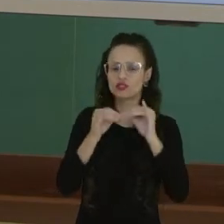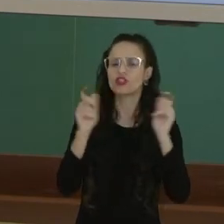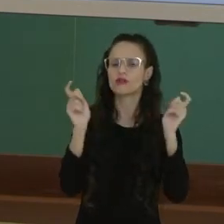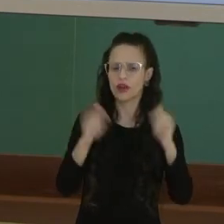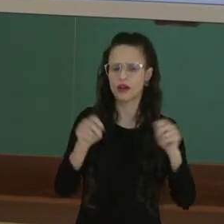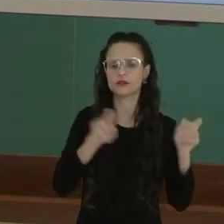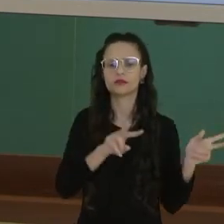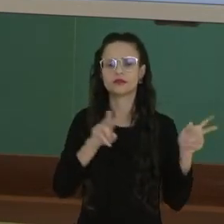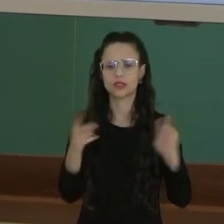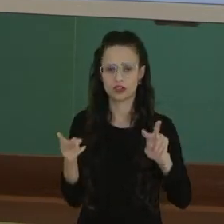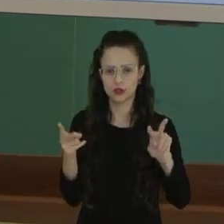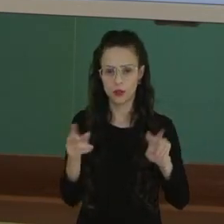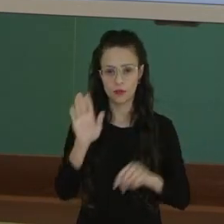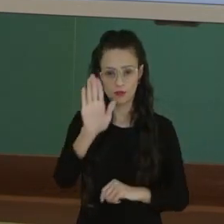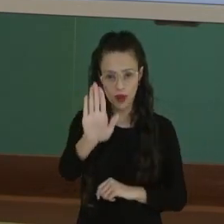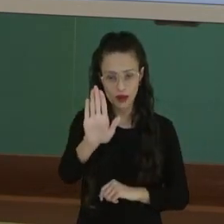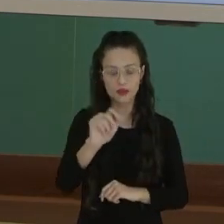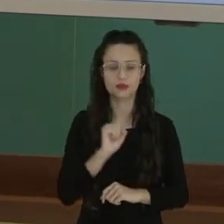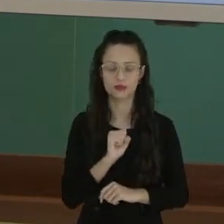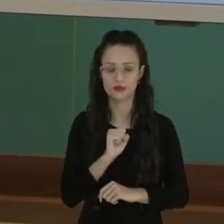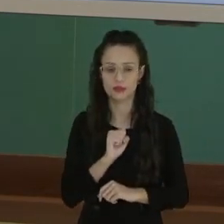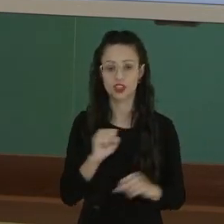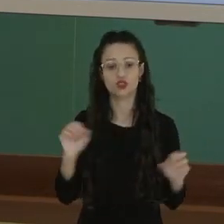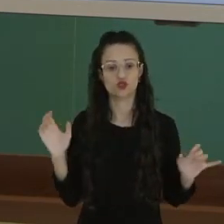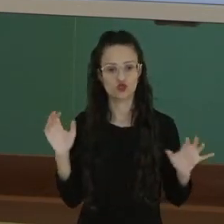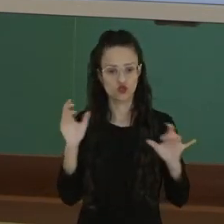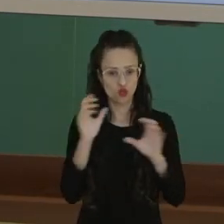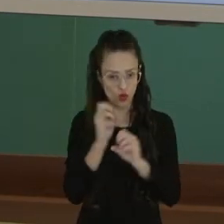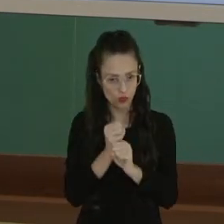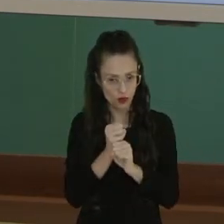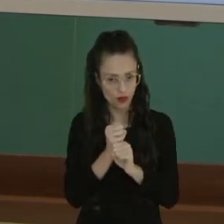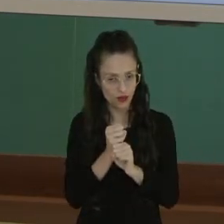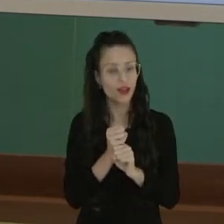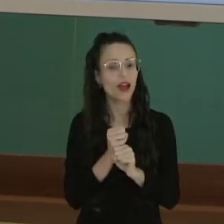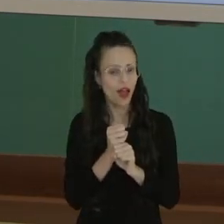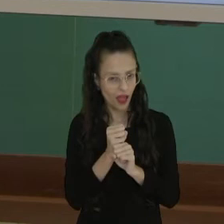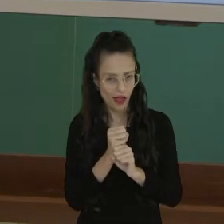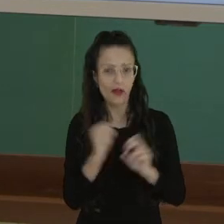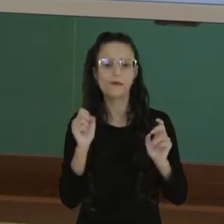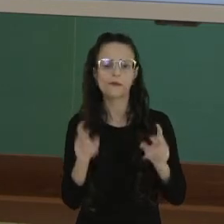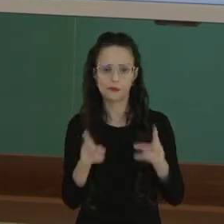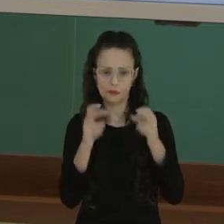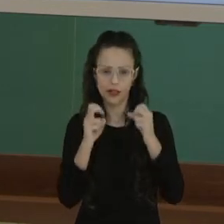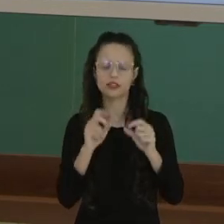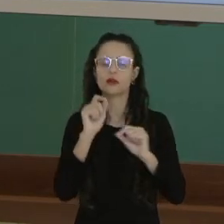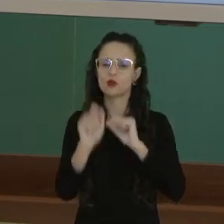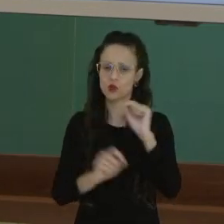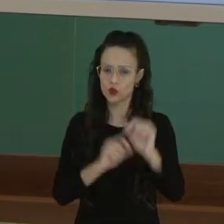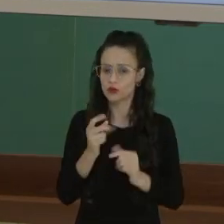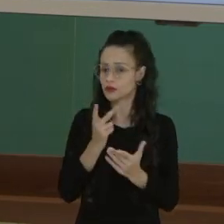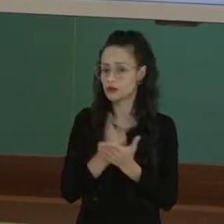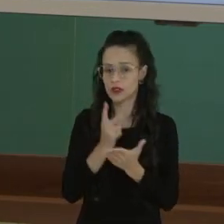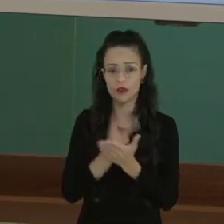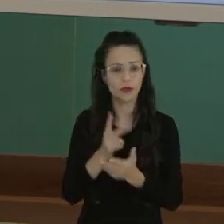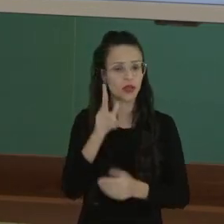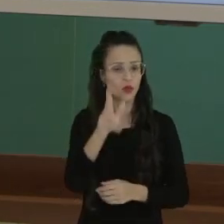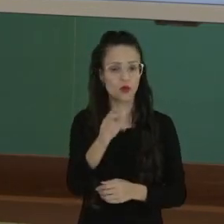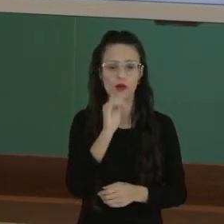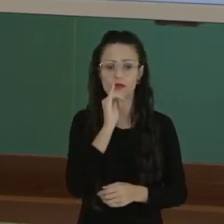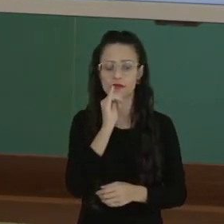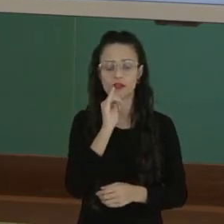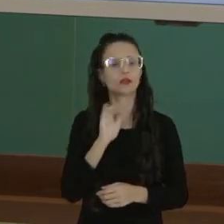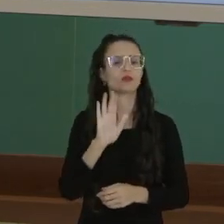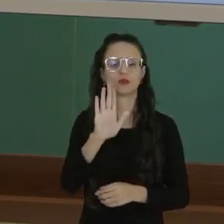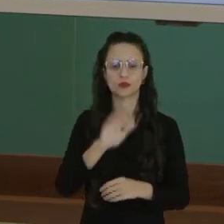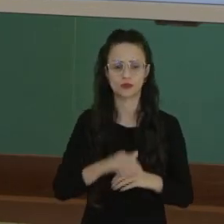transformada, mas na hora que eu somo, certo? Eu vou perceber que o valor sempre é o mesmo. Vou dar um exemplo de soma para vocês